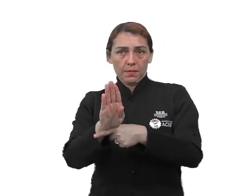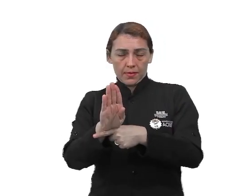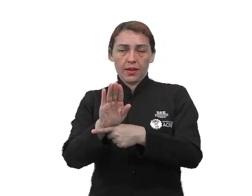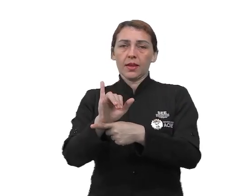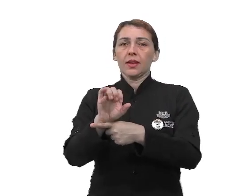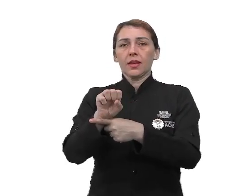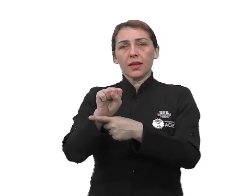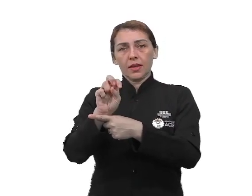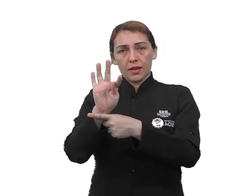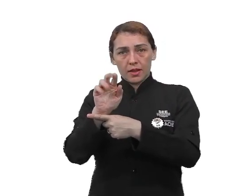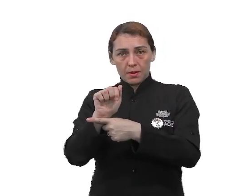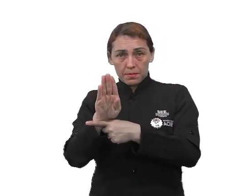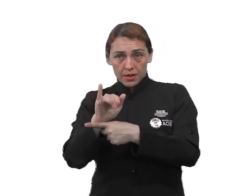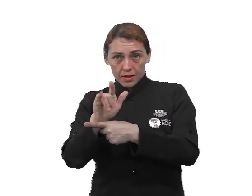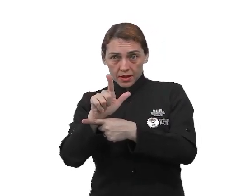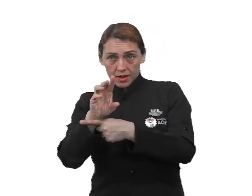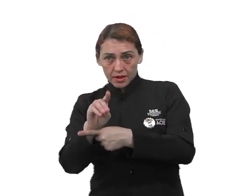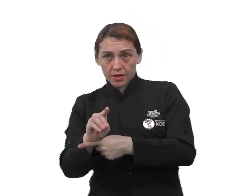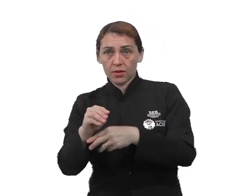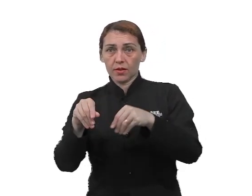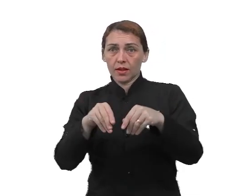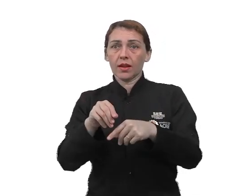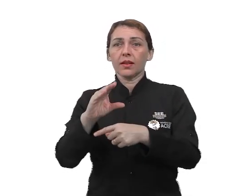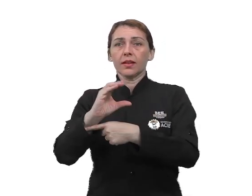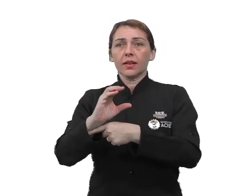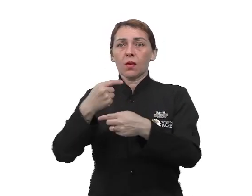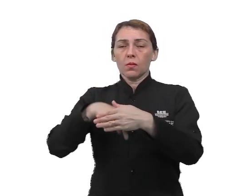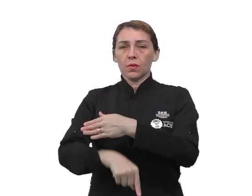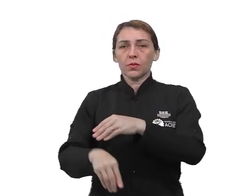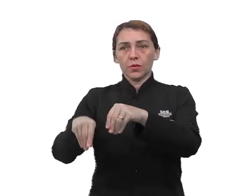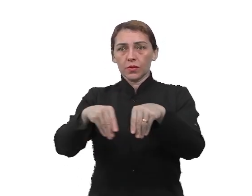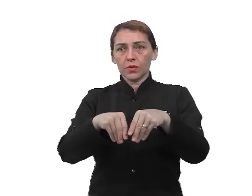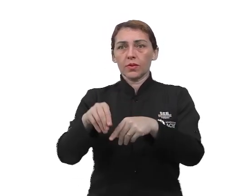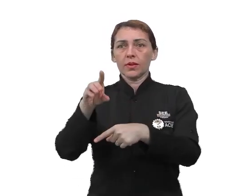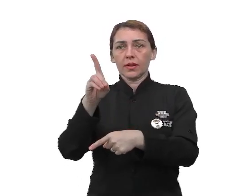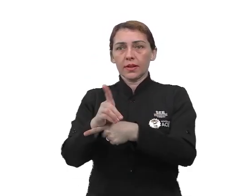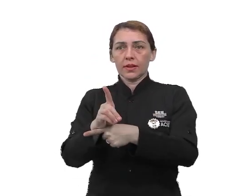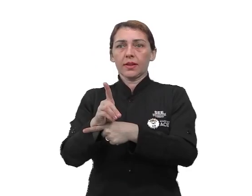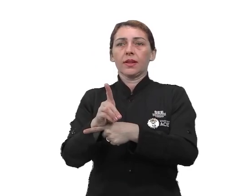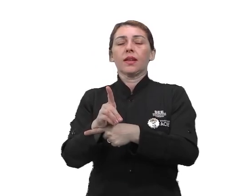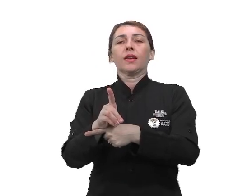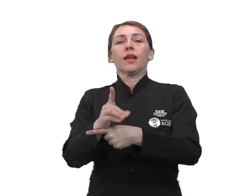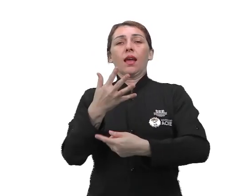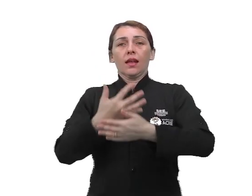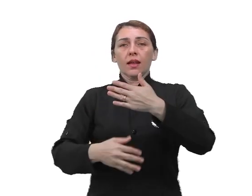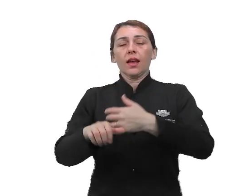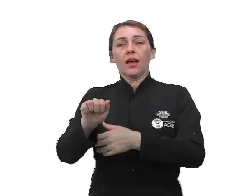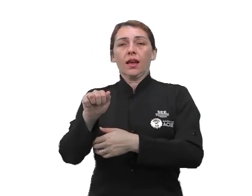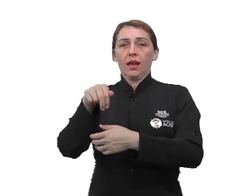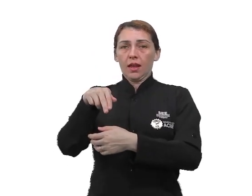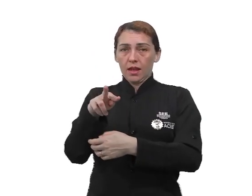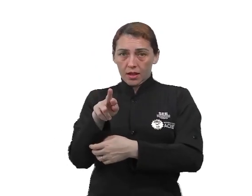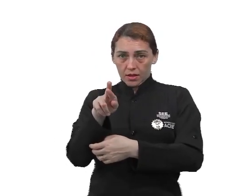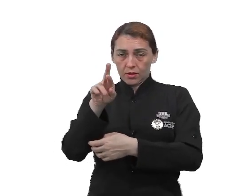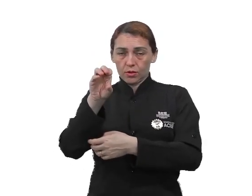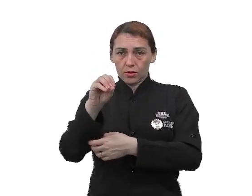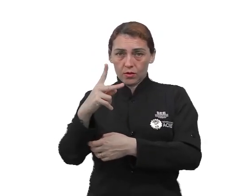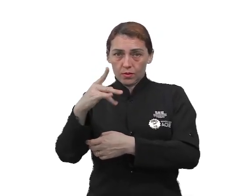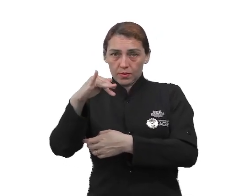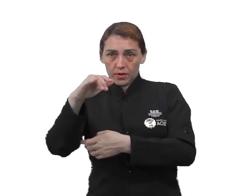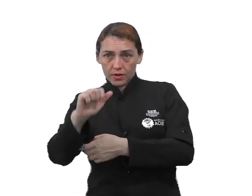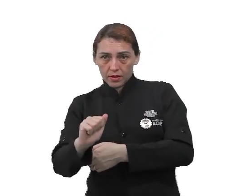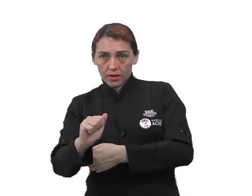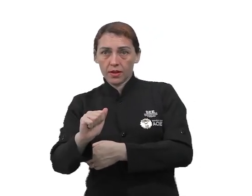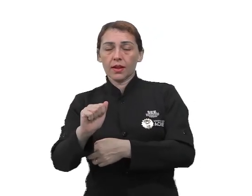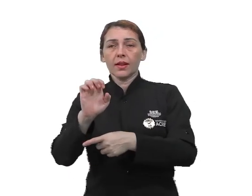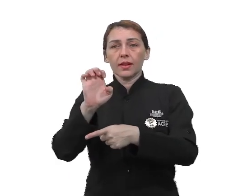terreno, letra C, profundidade do solo, letra D, intervenção antrópica, letra E, ação de